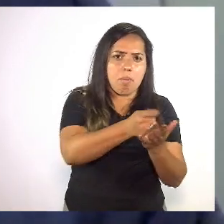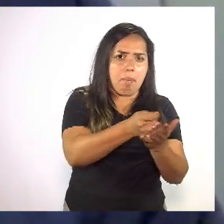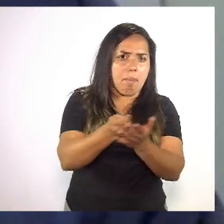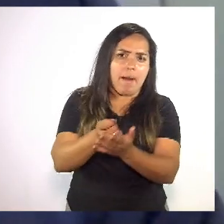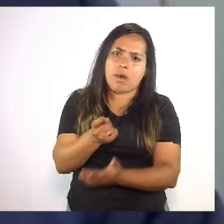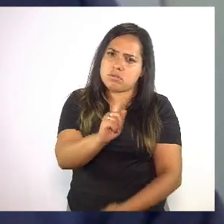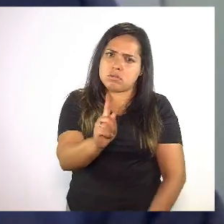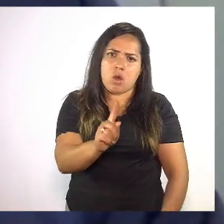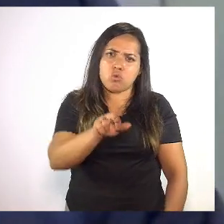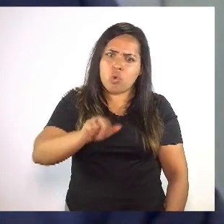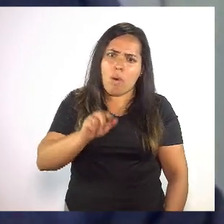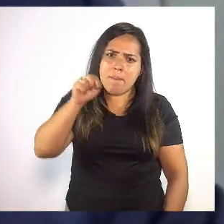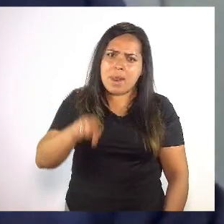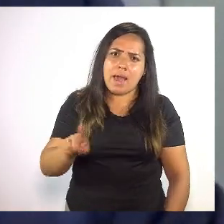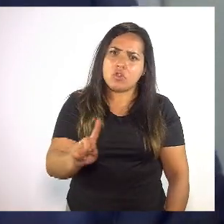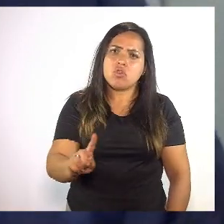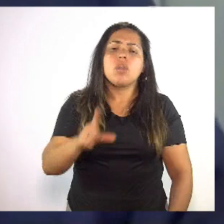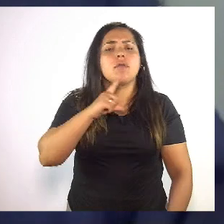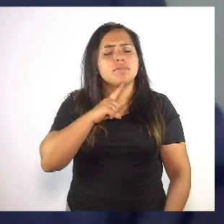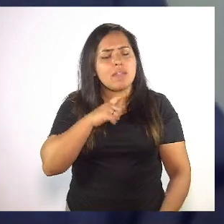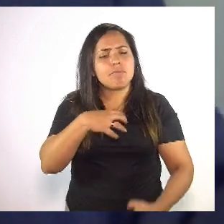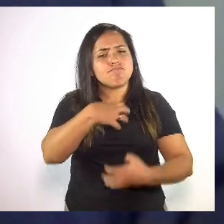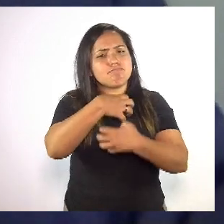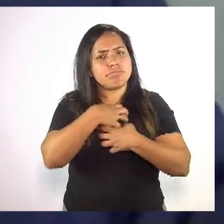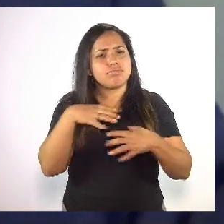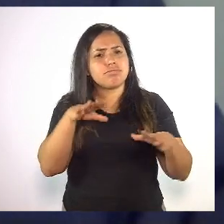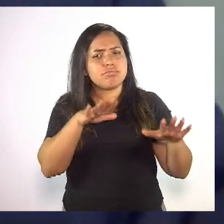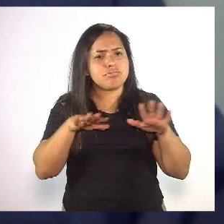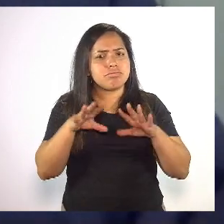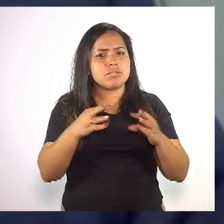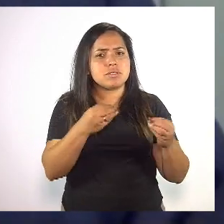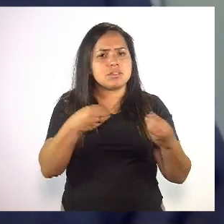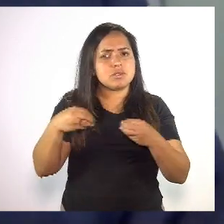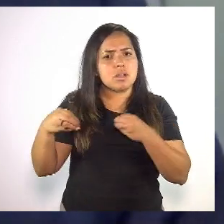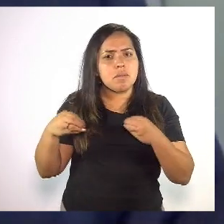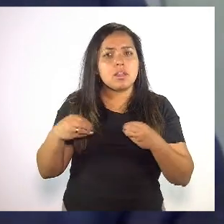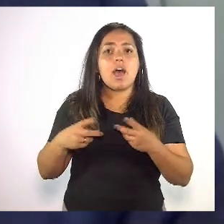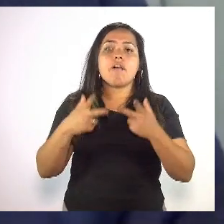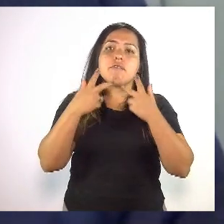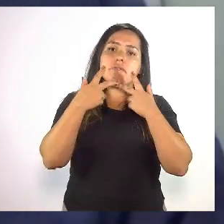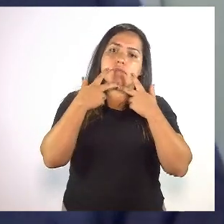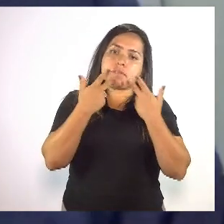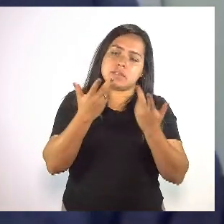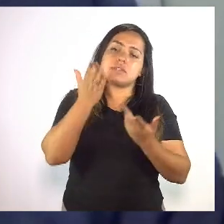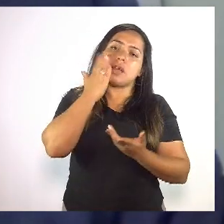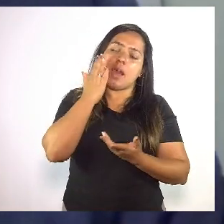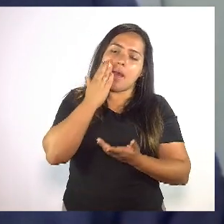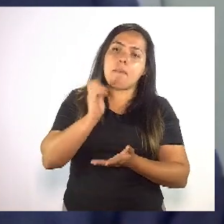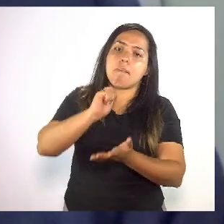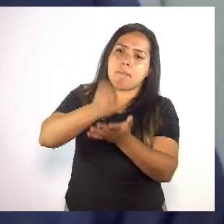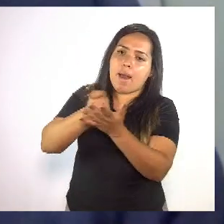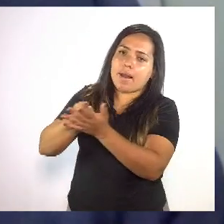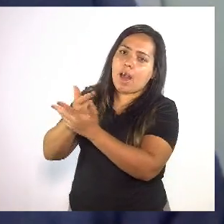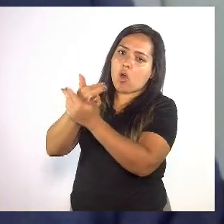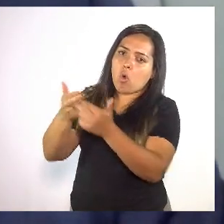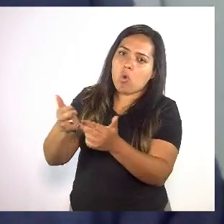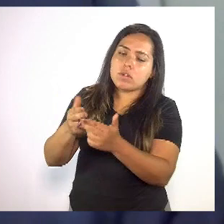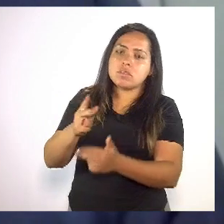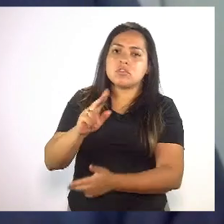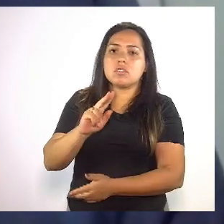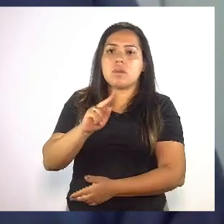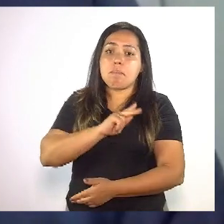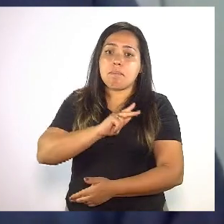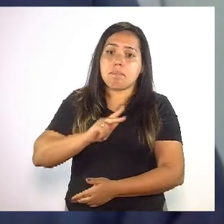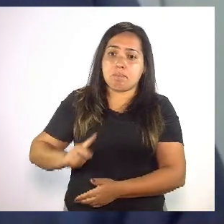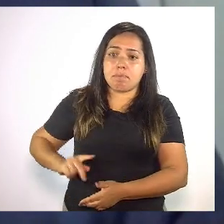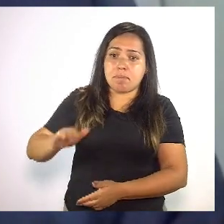pessoal. Existe a sensibilidade, sim, que houve necessidade de pagar despesa de pessoal, o pagamento dos servidores da segurança pública.